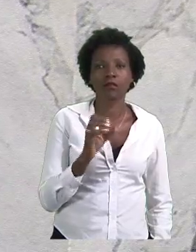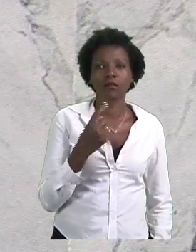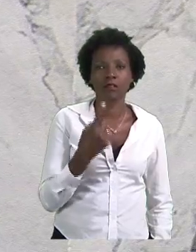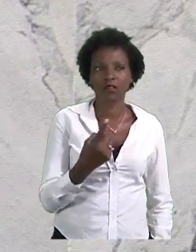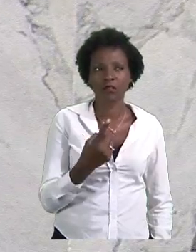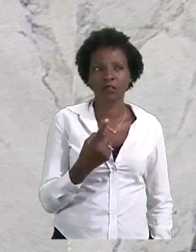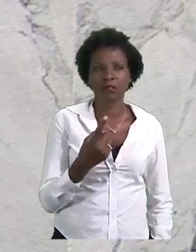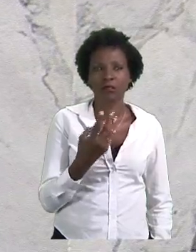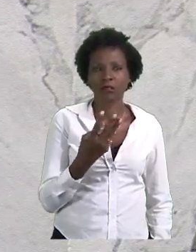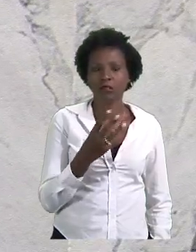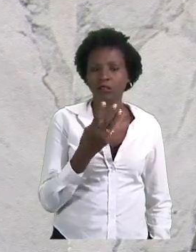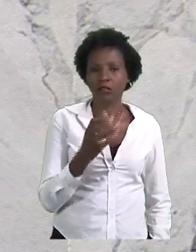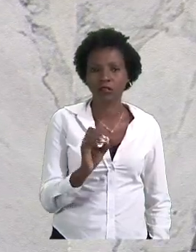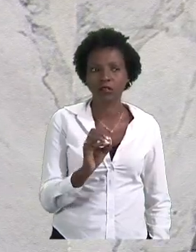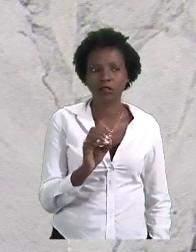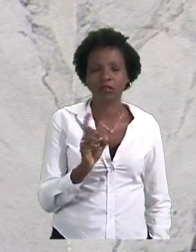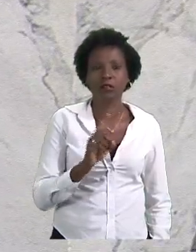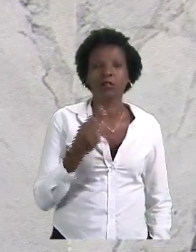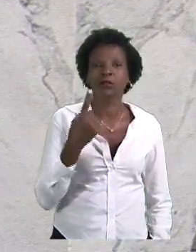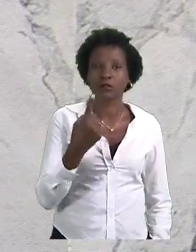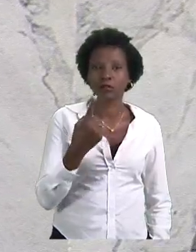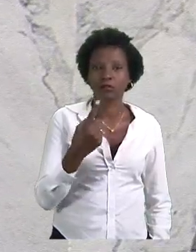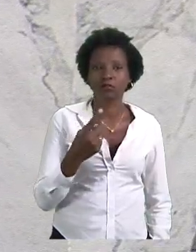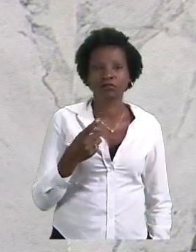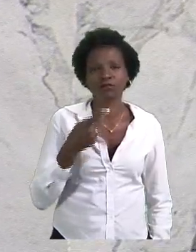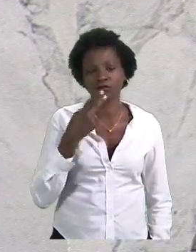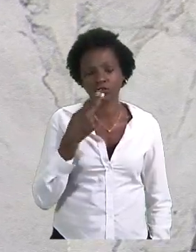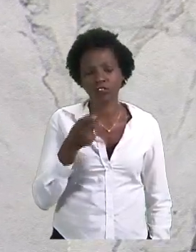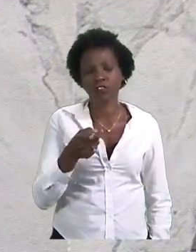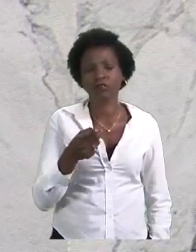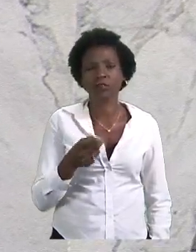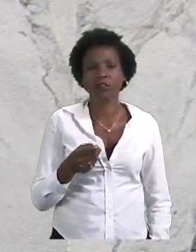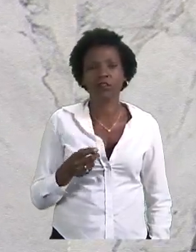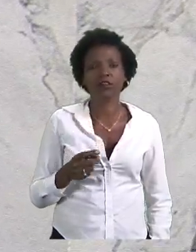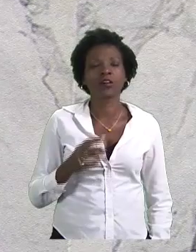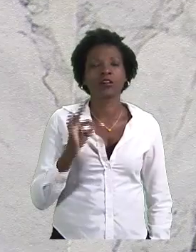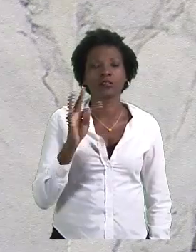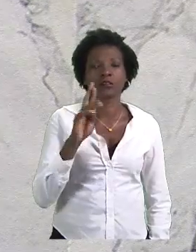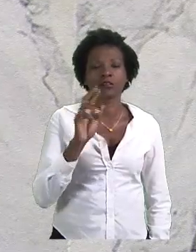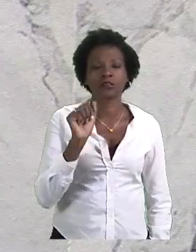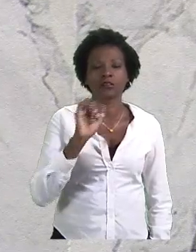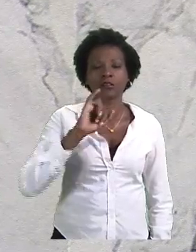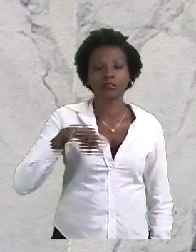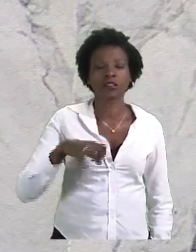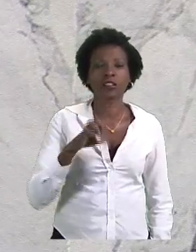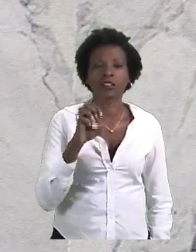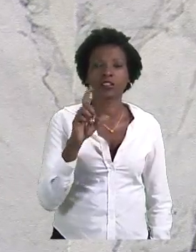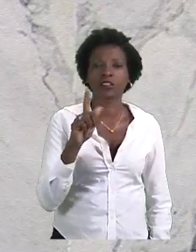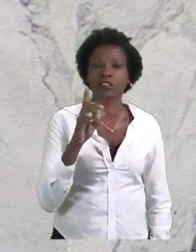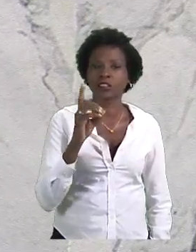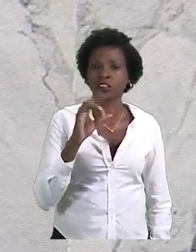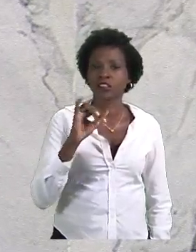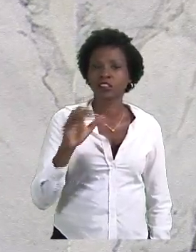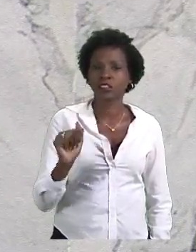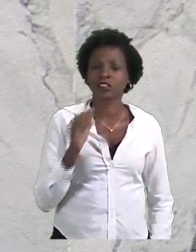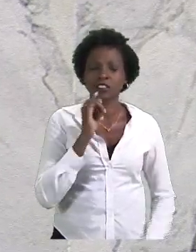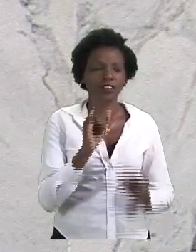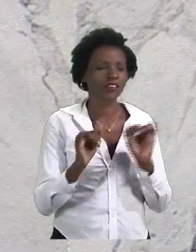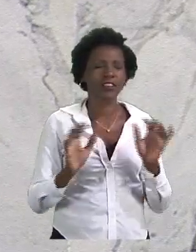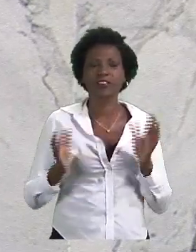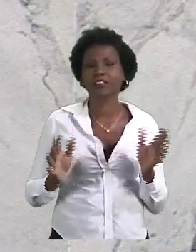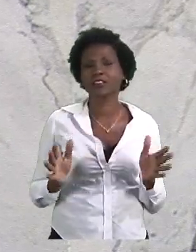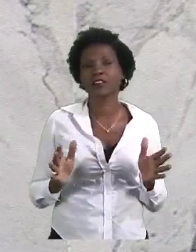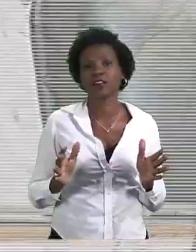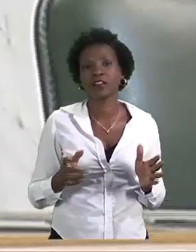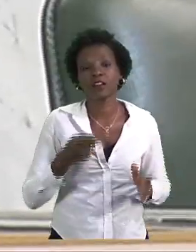onde a senhora mesmo falou, já era uma tragédia anunciada. Infelizmente, em São Paulo, acho que em todo mundo, quando a gente fala em prevenção,